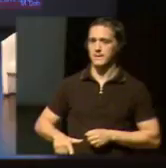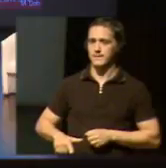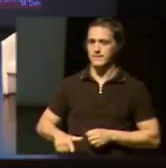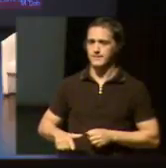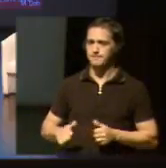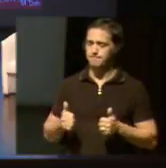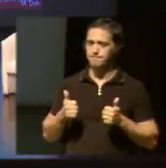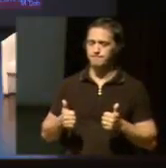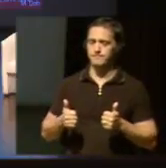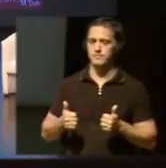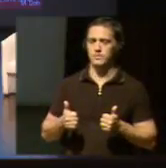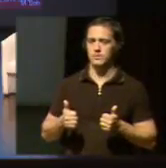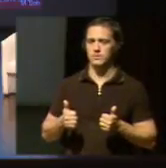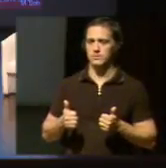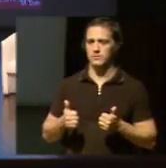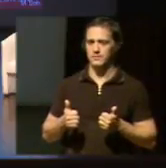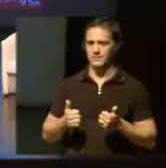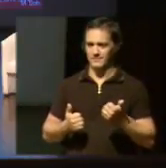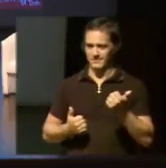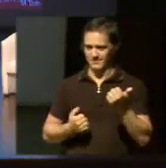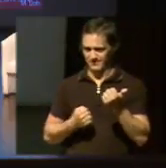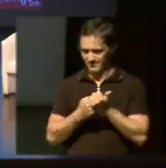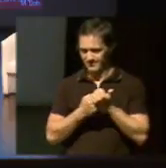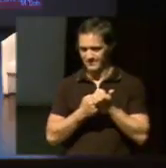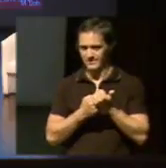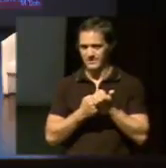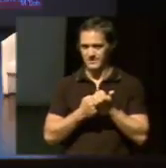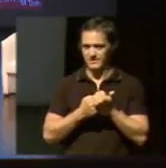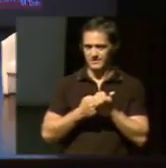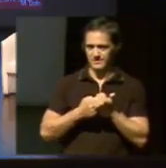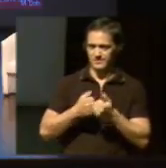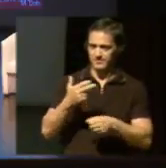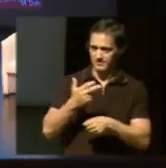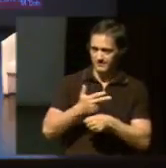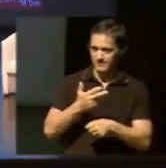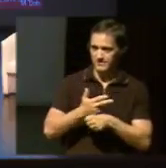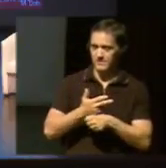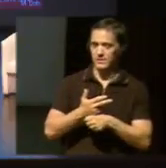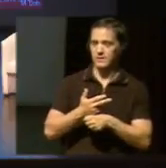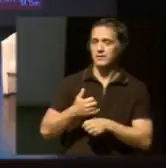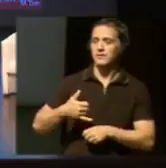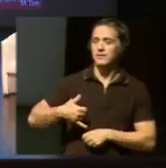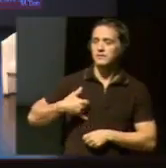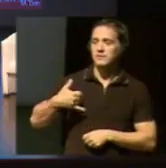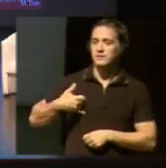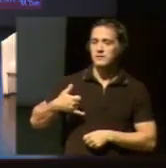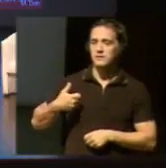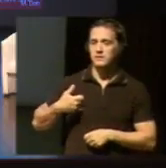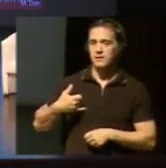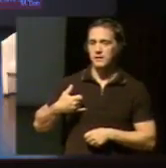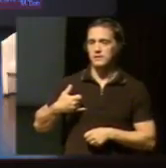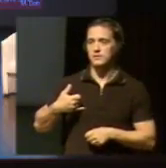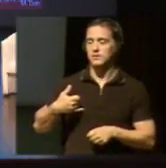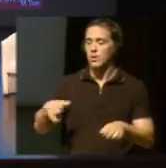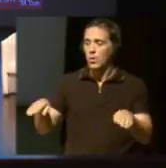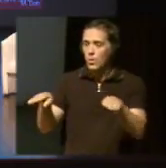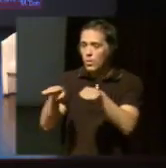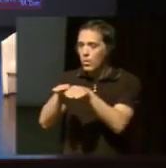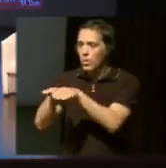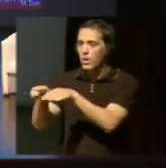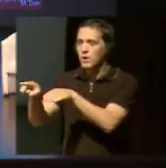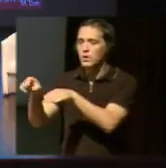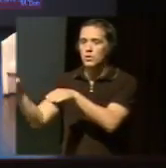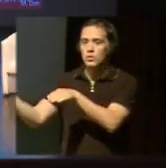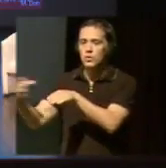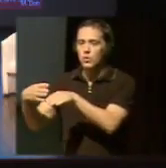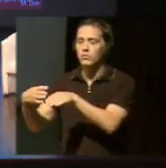acrescenta: esses mensageiros mais velhos têm a mesma idade dos novos usuários da